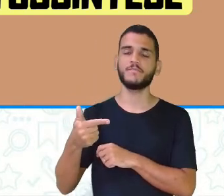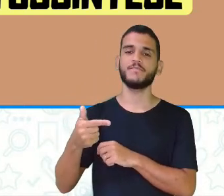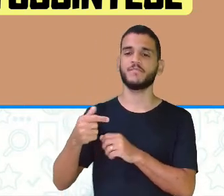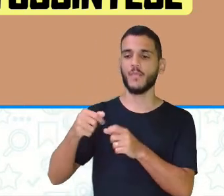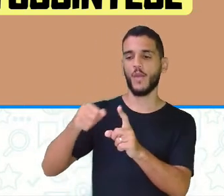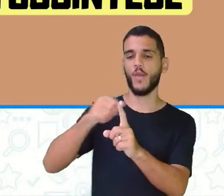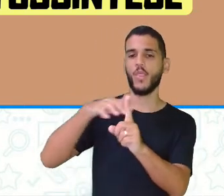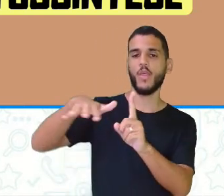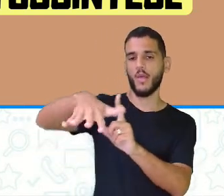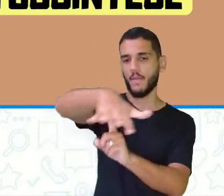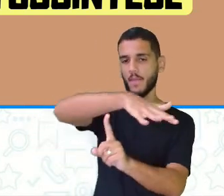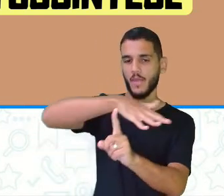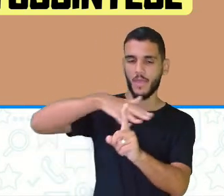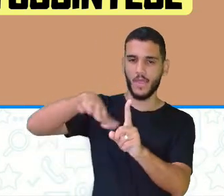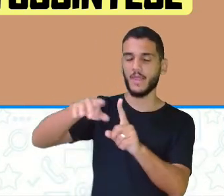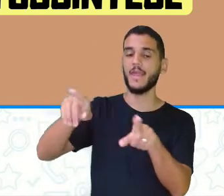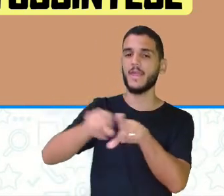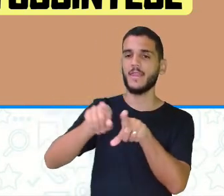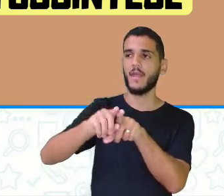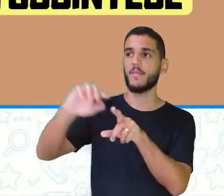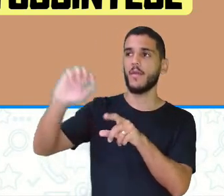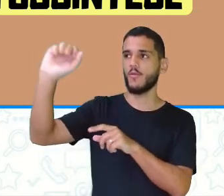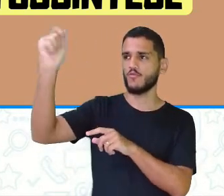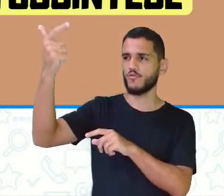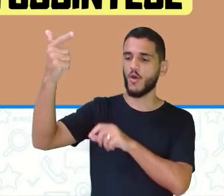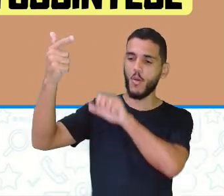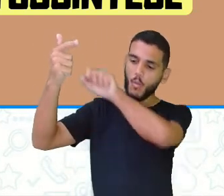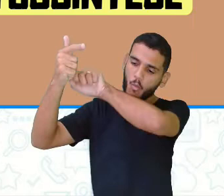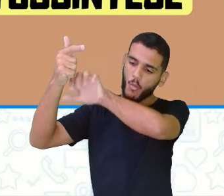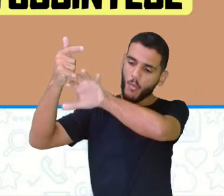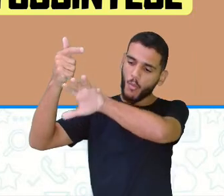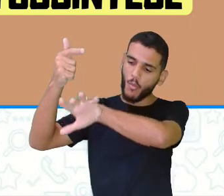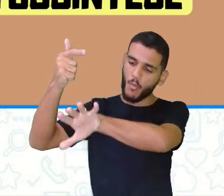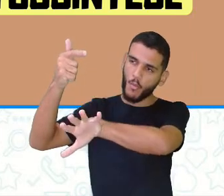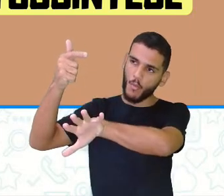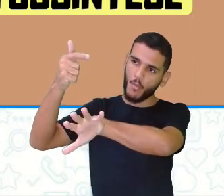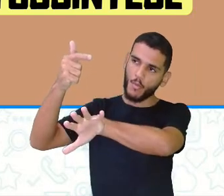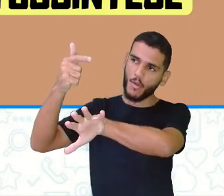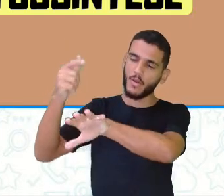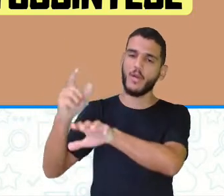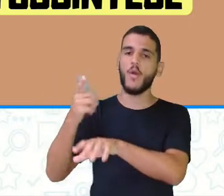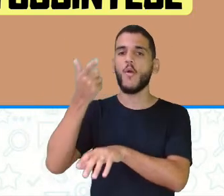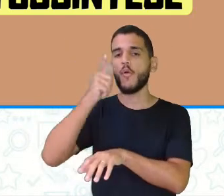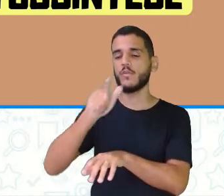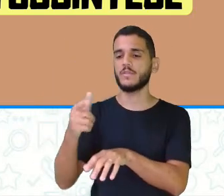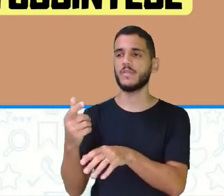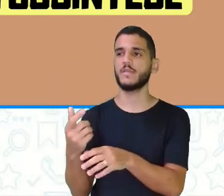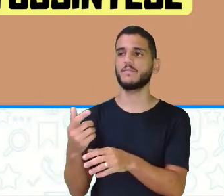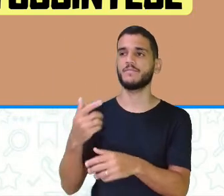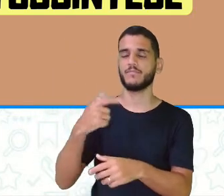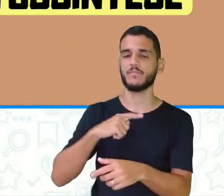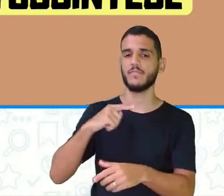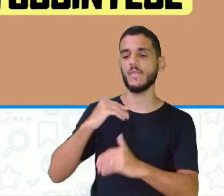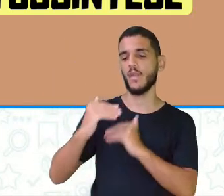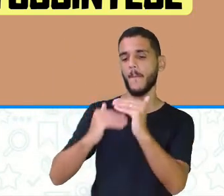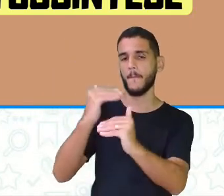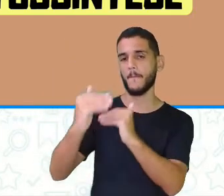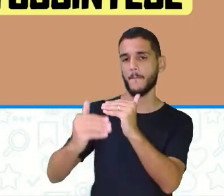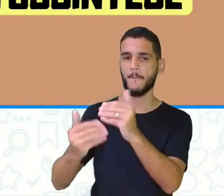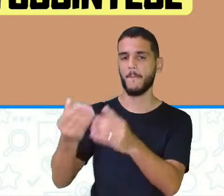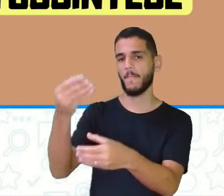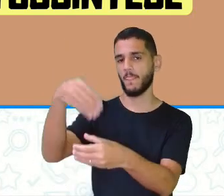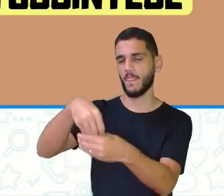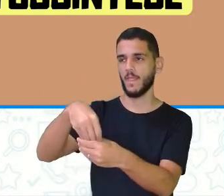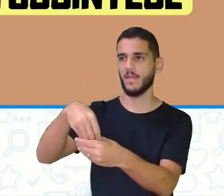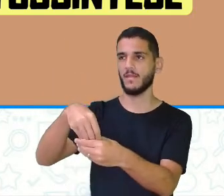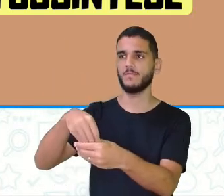e através da iluminação ou até do sol, elas fazem um processo dentro delas, que é um processo que a gente